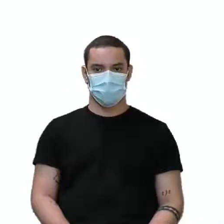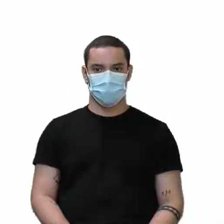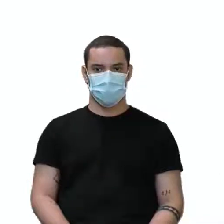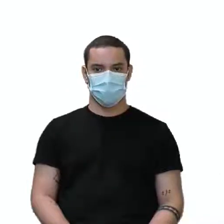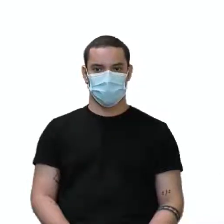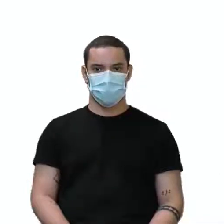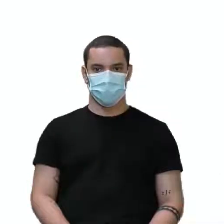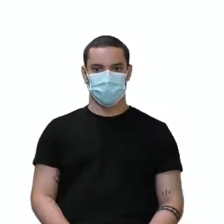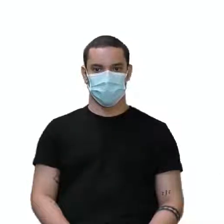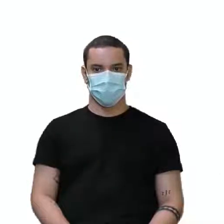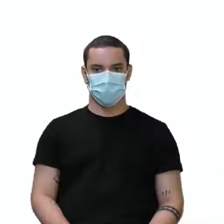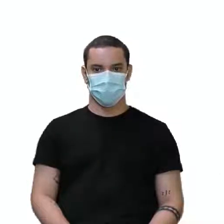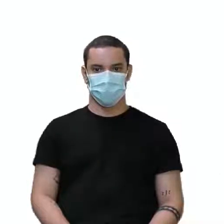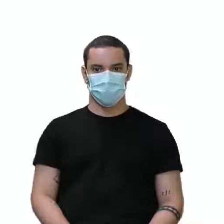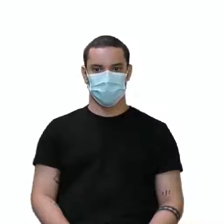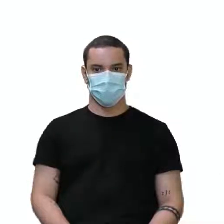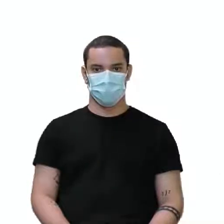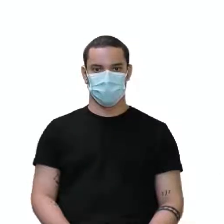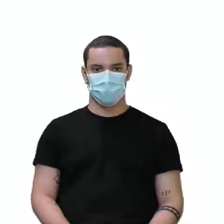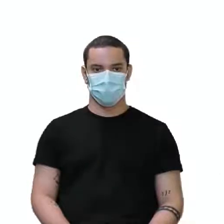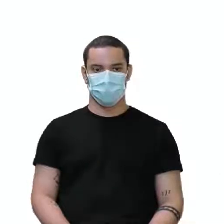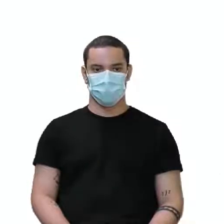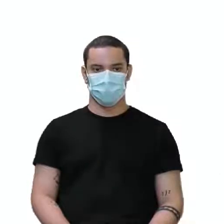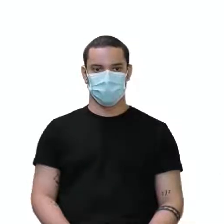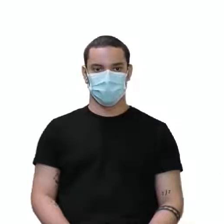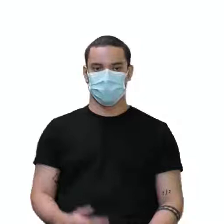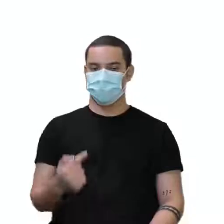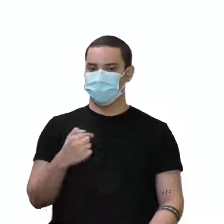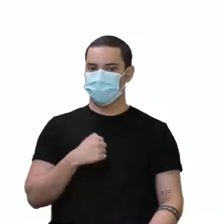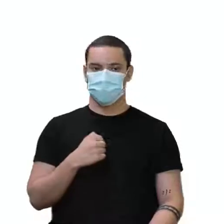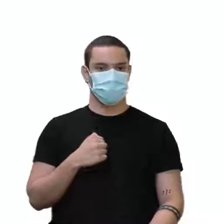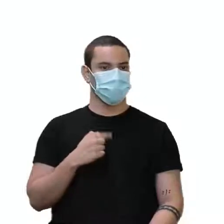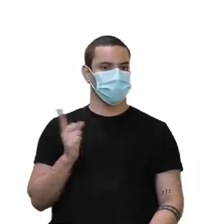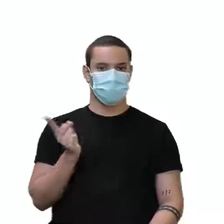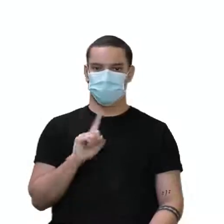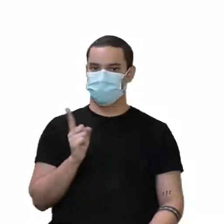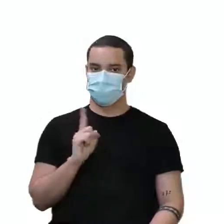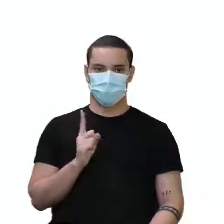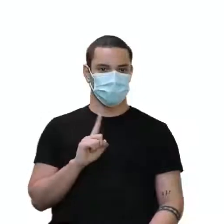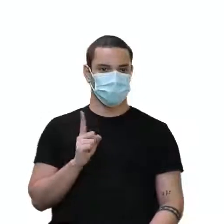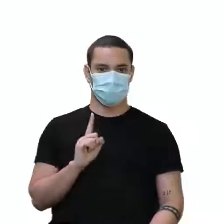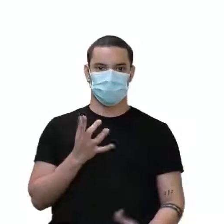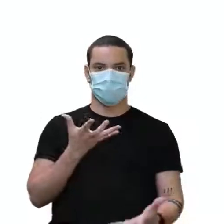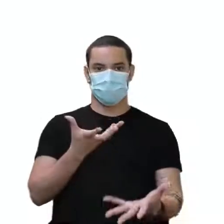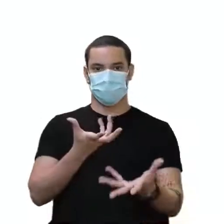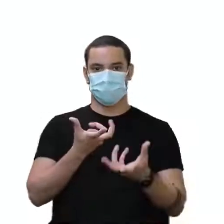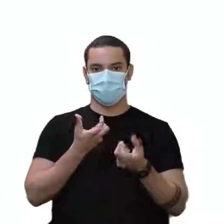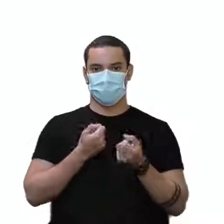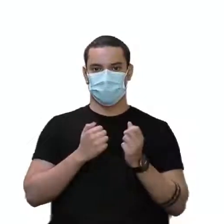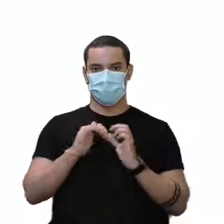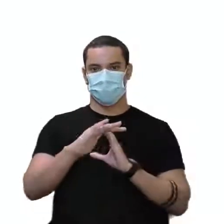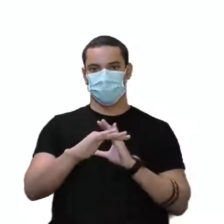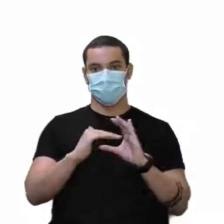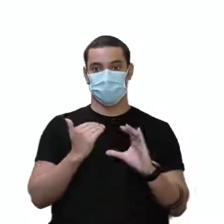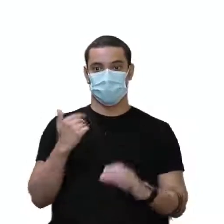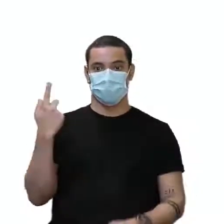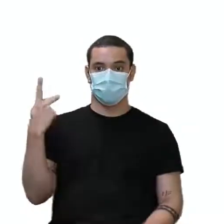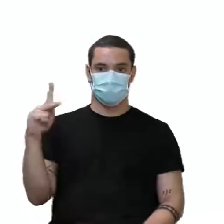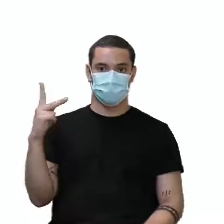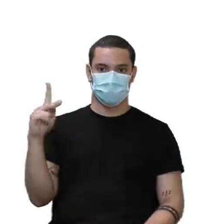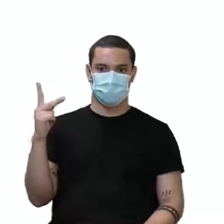her. May. Ou seja, eu não recebo o e-mail